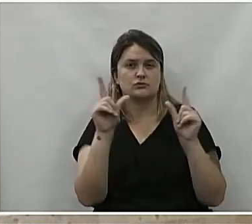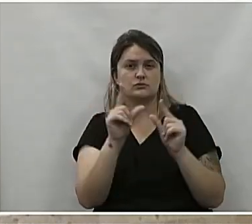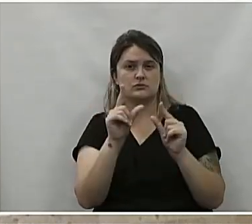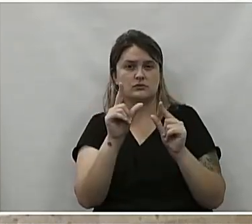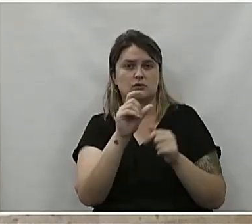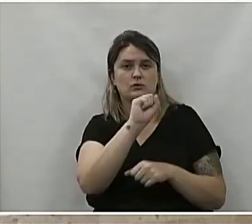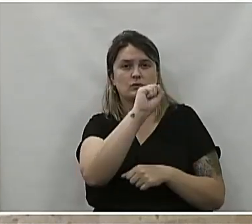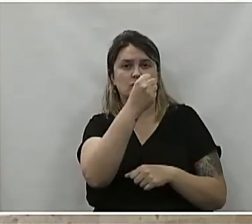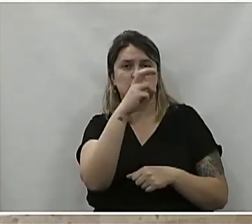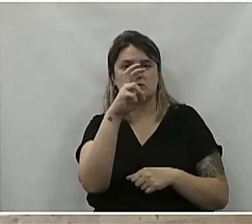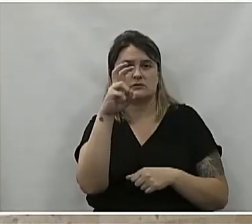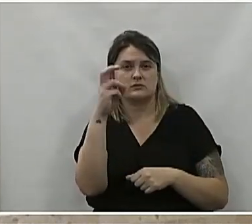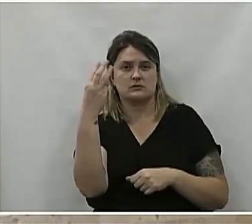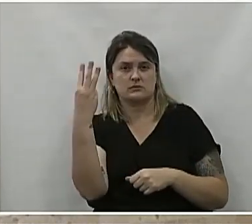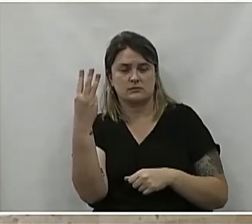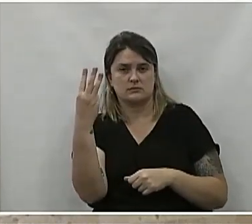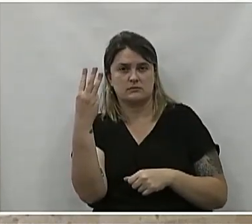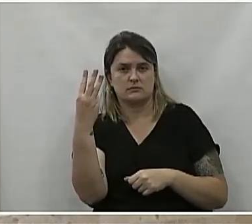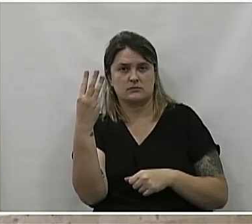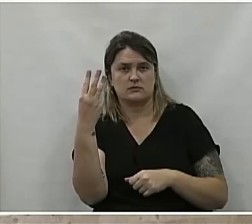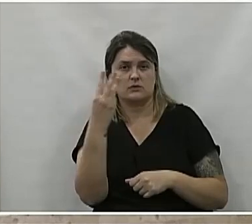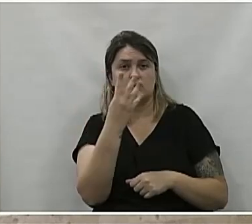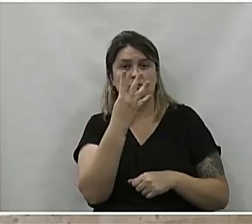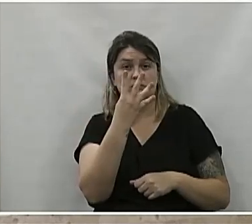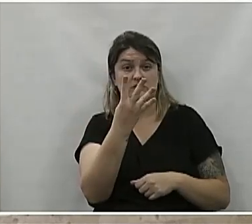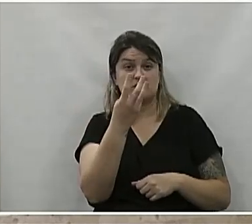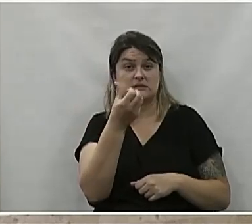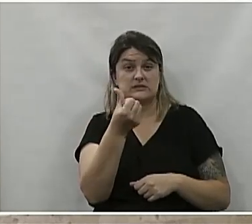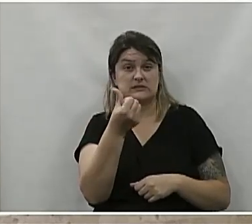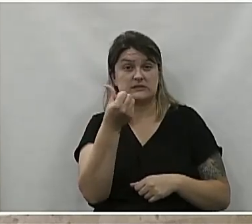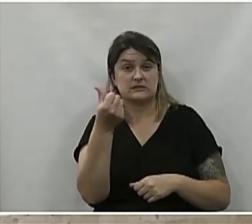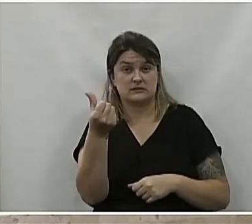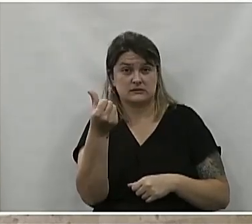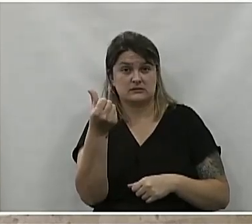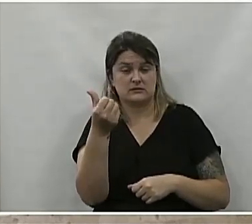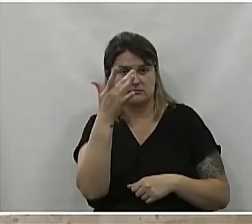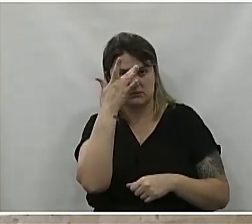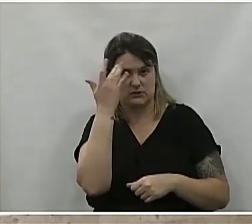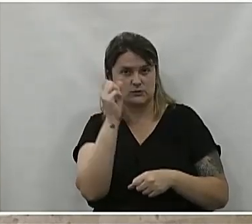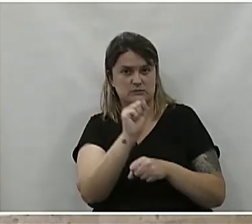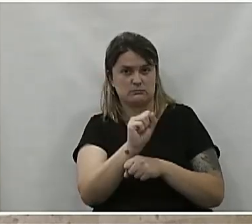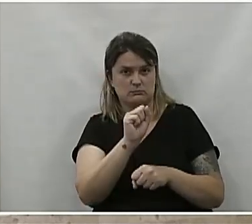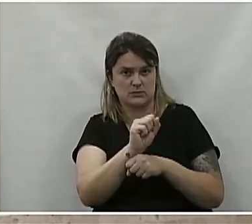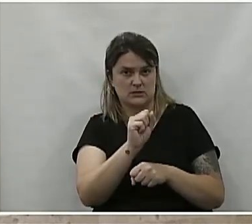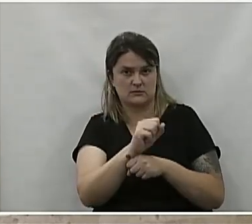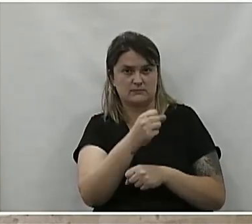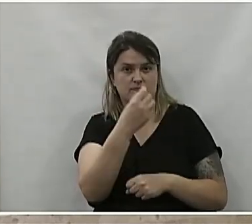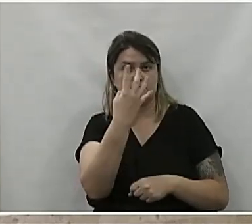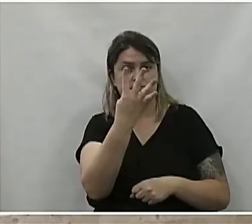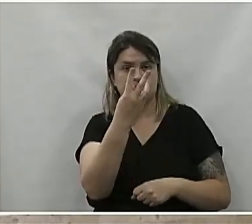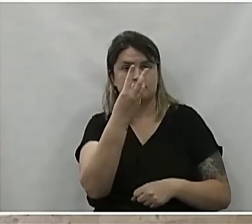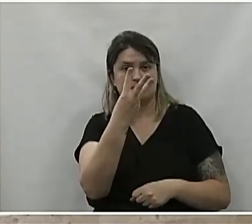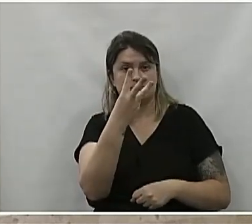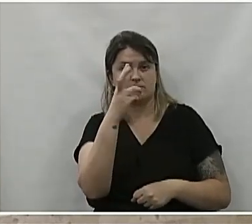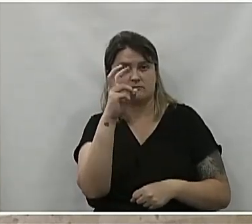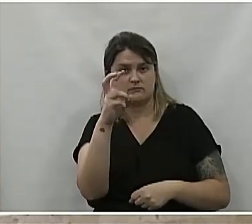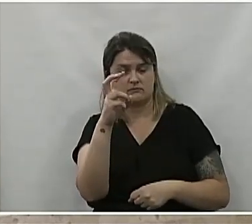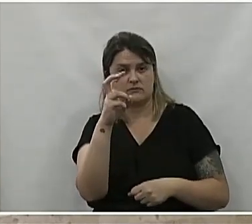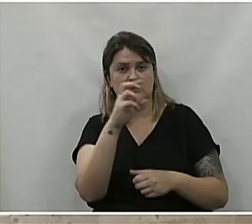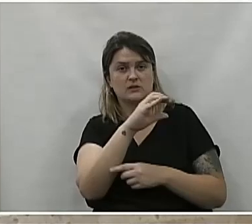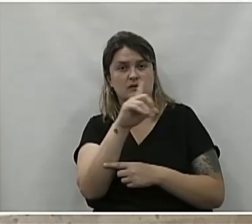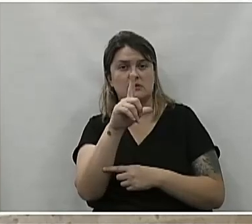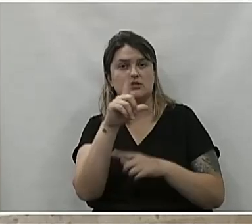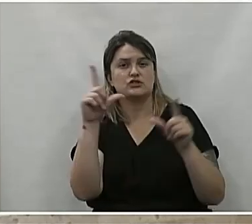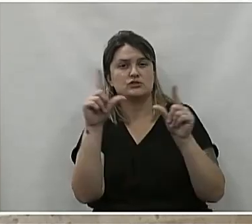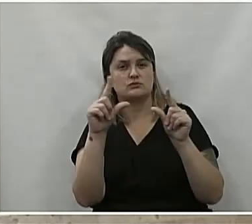De 853 Para 466 Sendo esses 435 Classificados Como